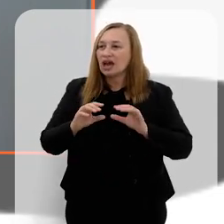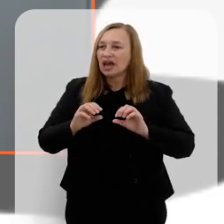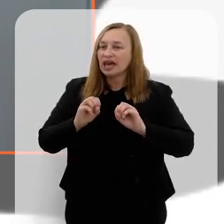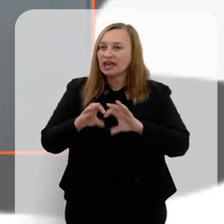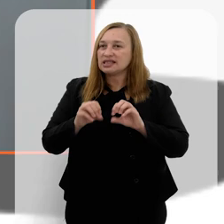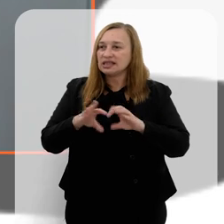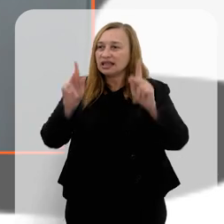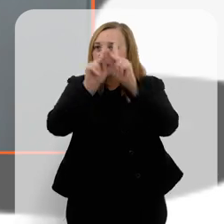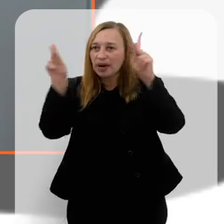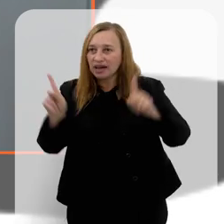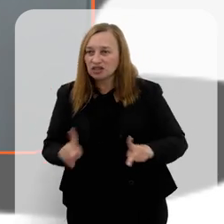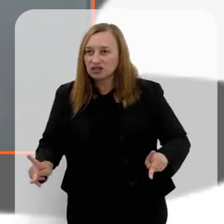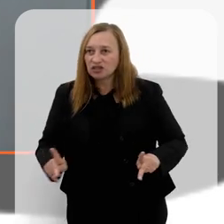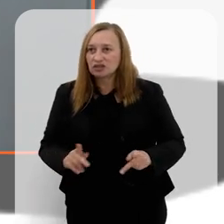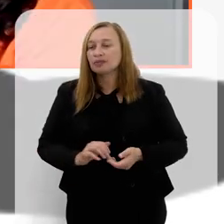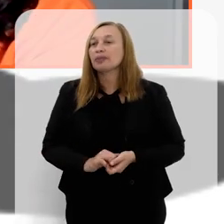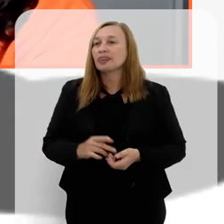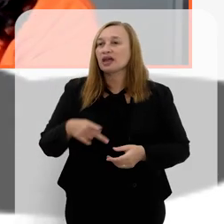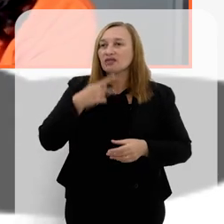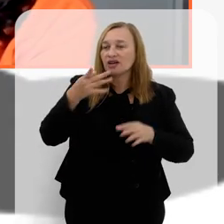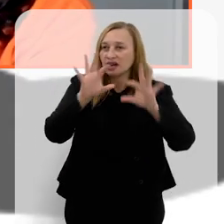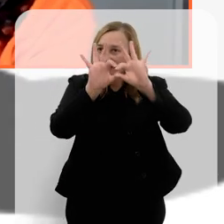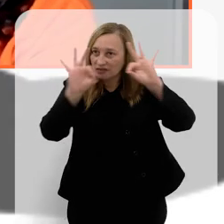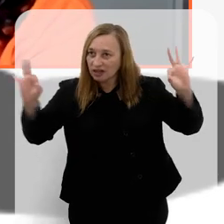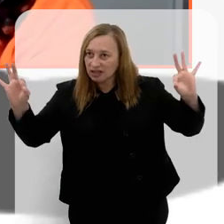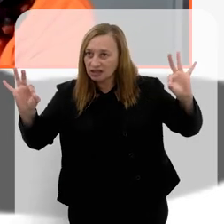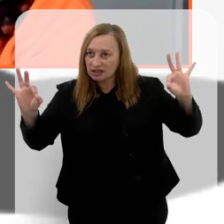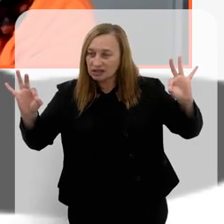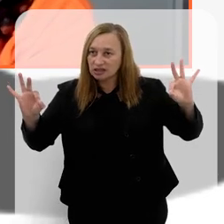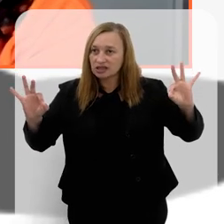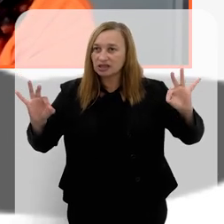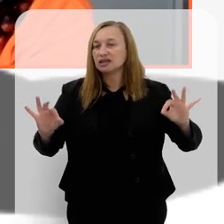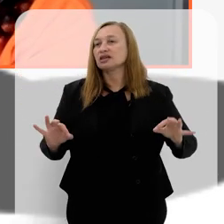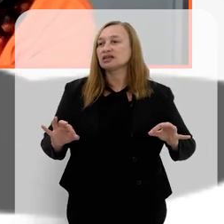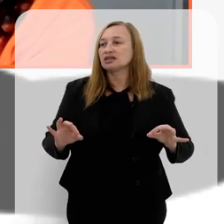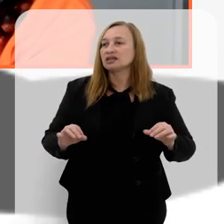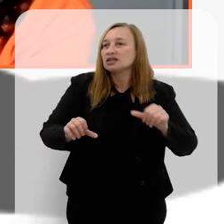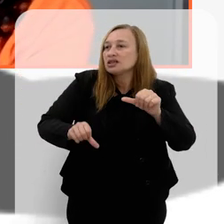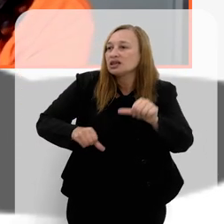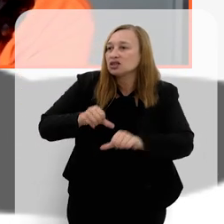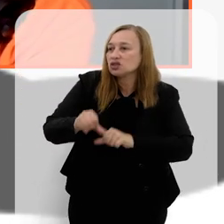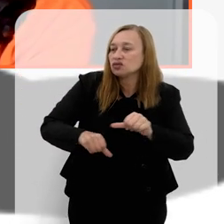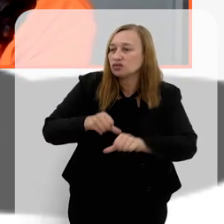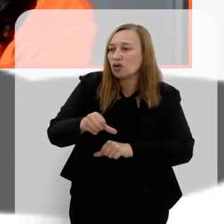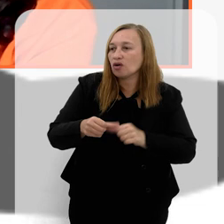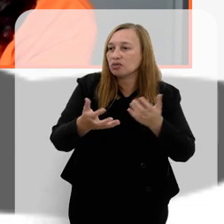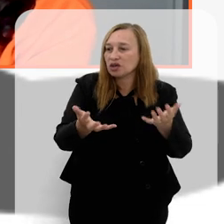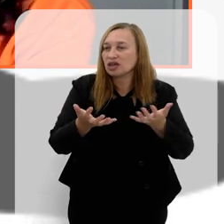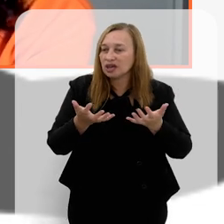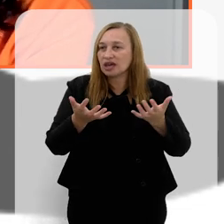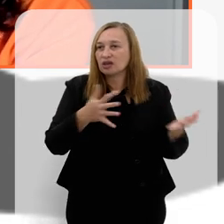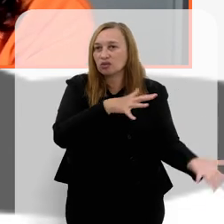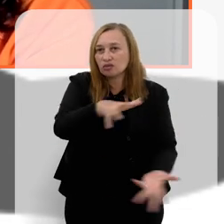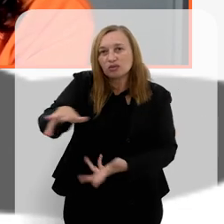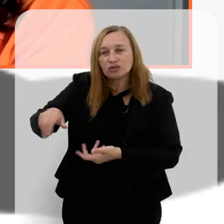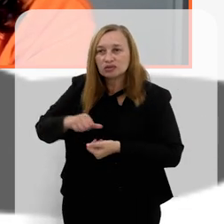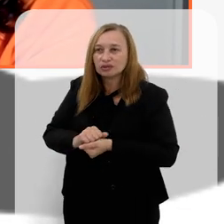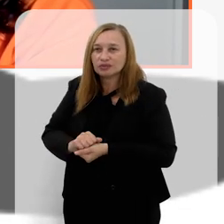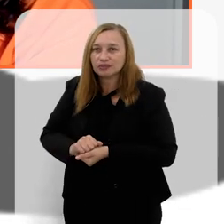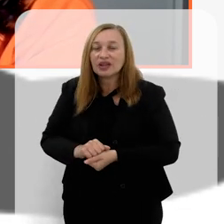violência. Ele dizia essa frase: sejam a mudança que vocês querem no